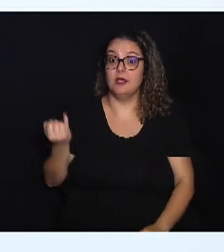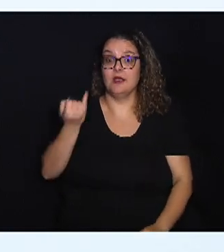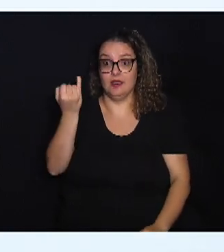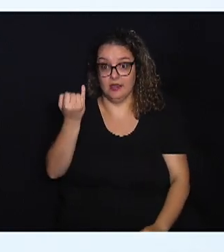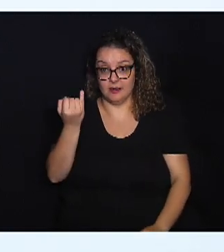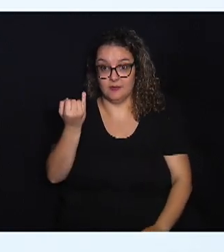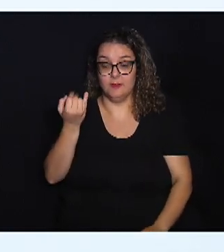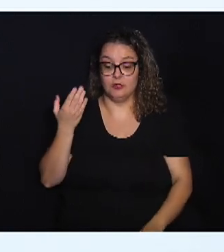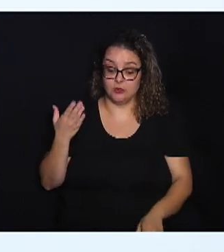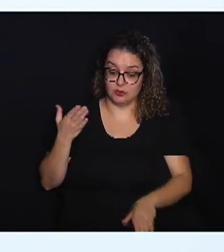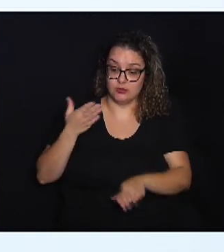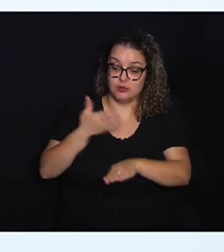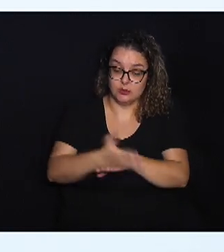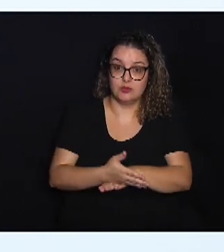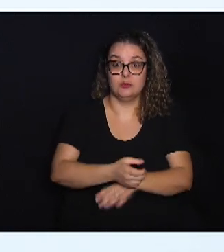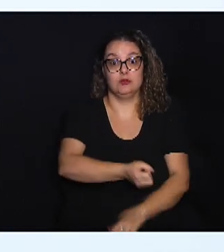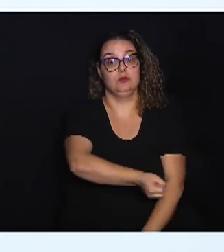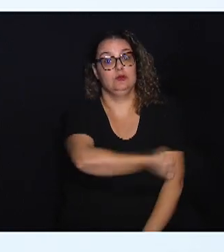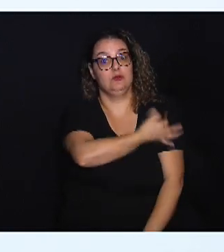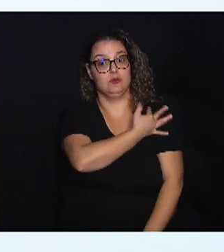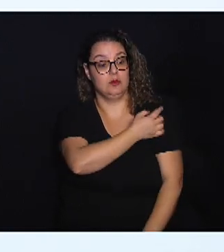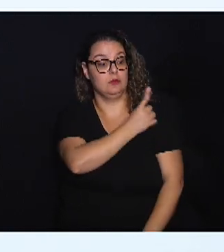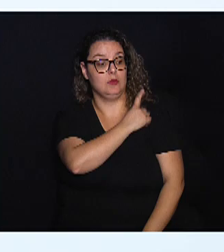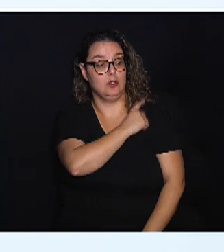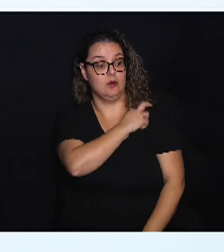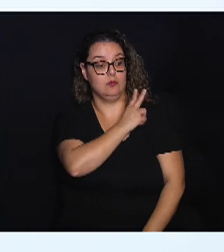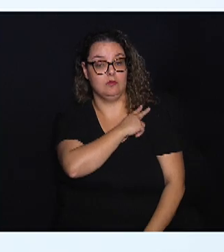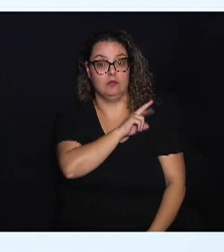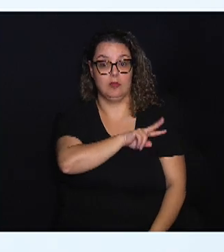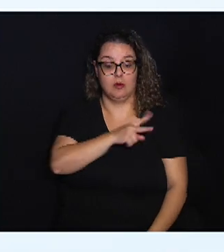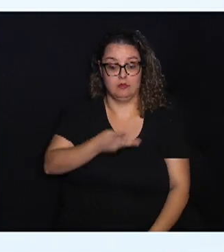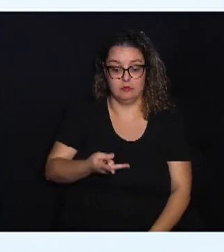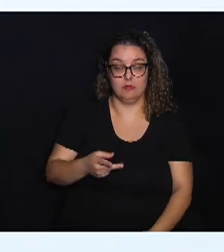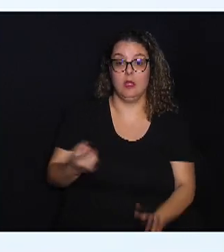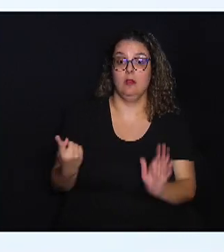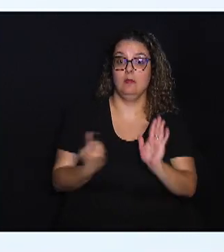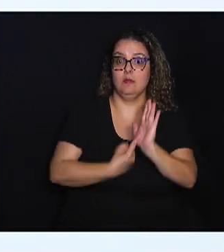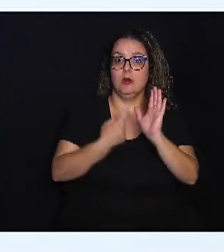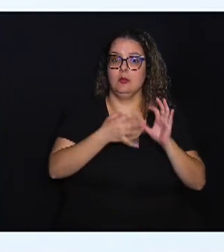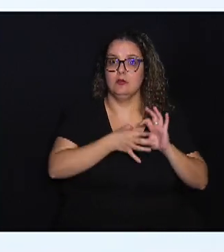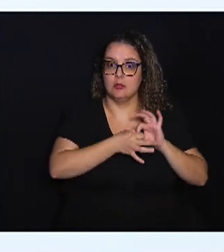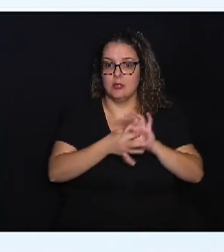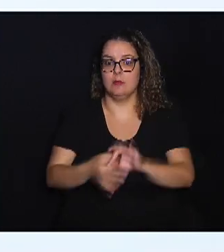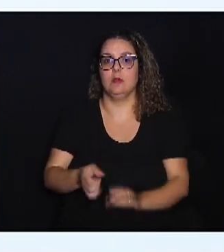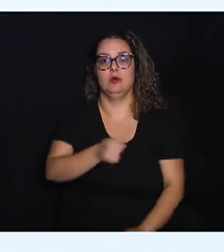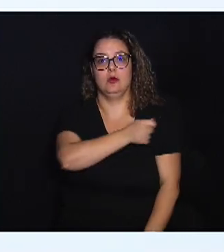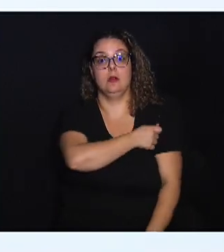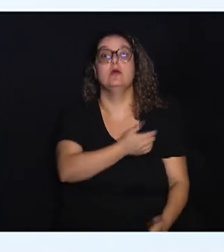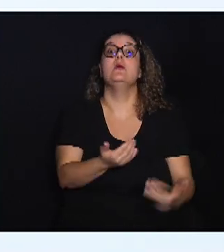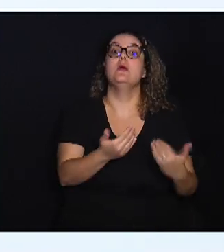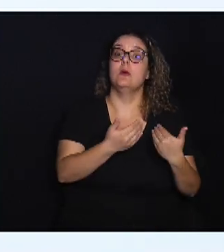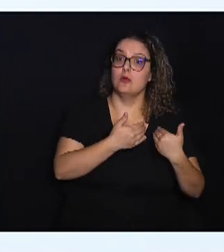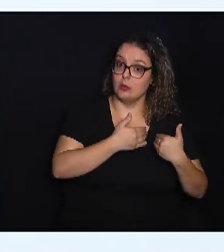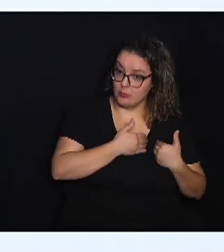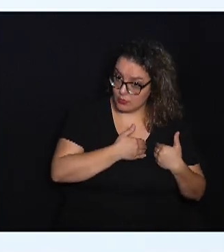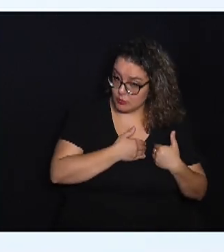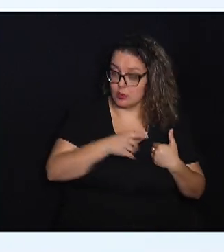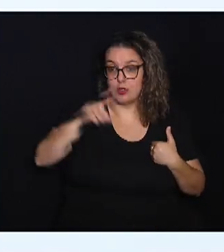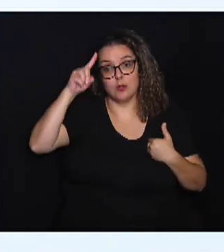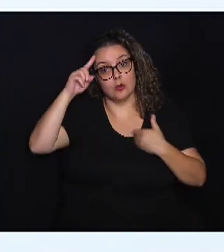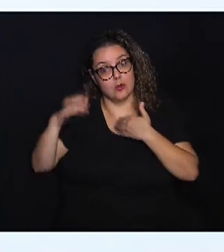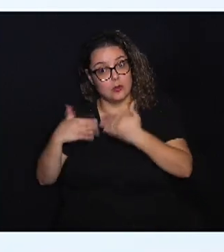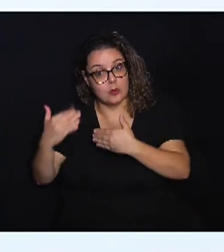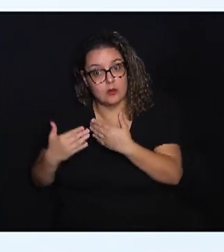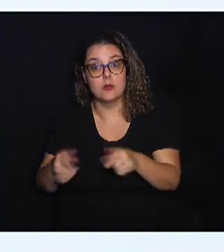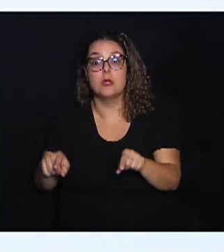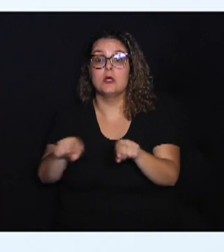A entrada no ensino médio marca um novo ciclo para o aluno e esse ciclo tem que vir com responsabilidade, com rotina,